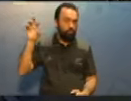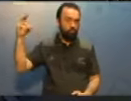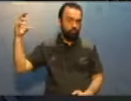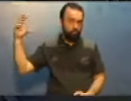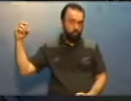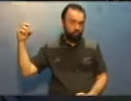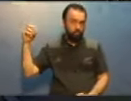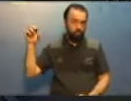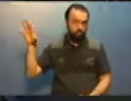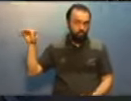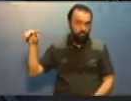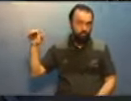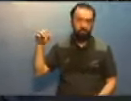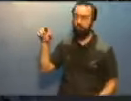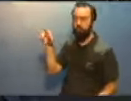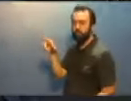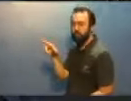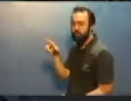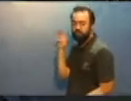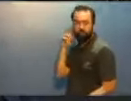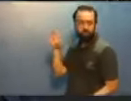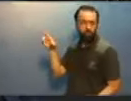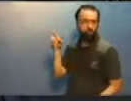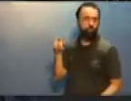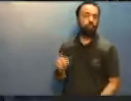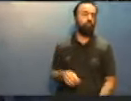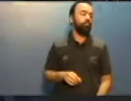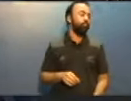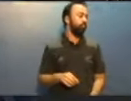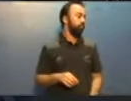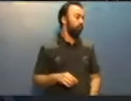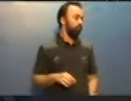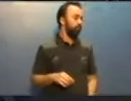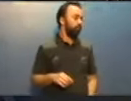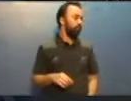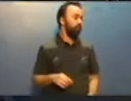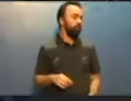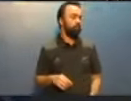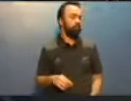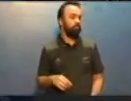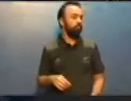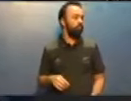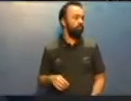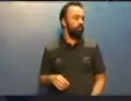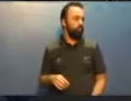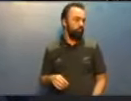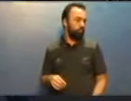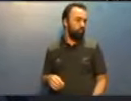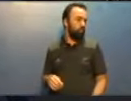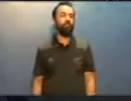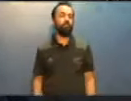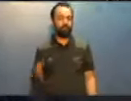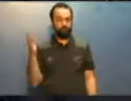o ouvido escutou, mandou para o cérebro, a gente vira para o lado e atende o chamado de quem chamou.